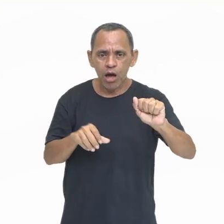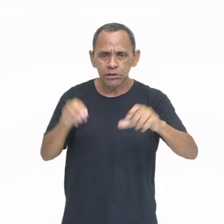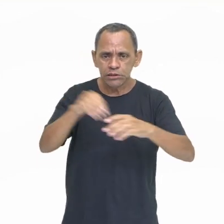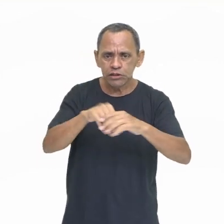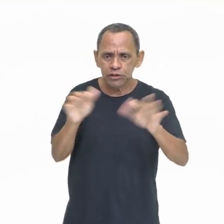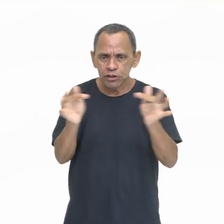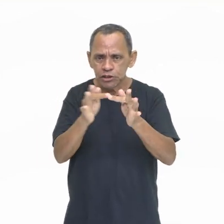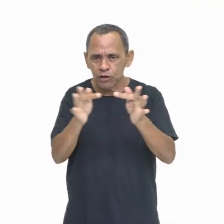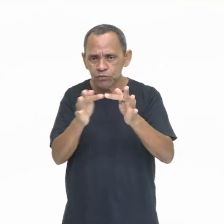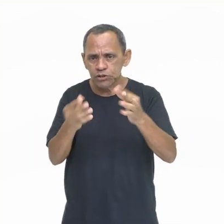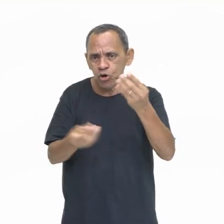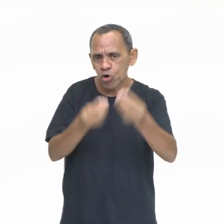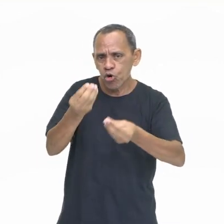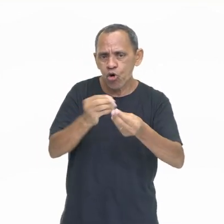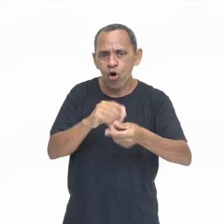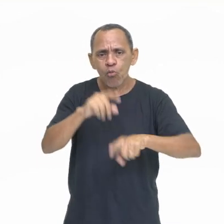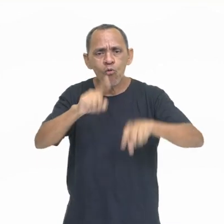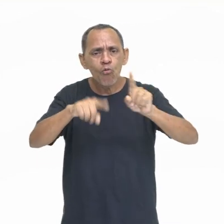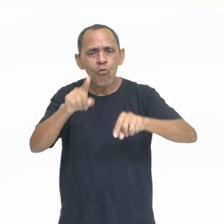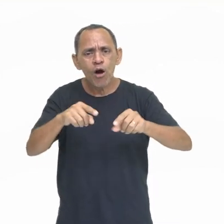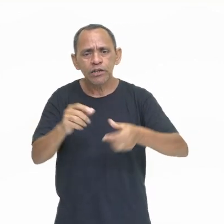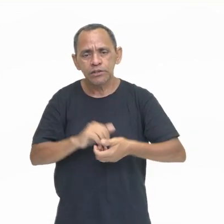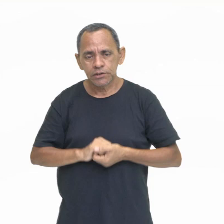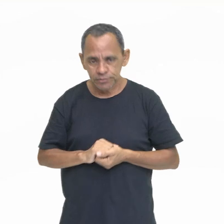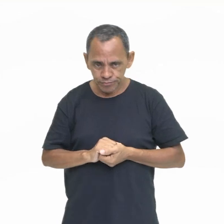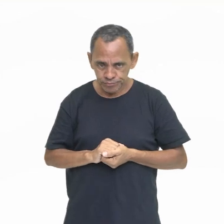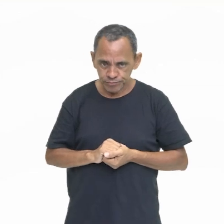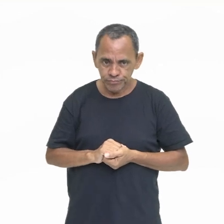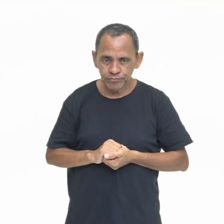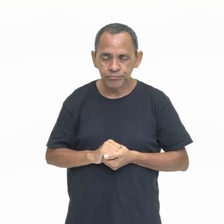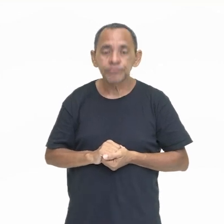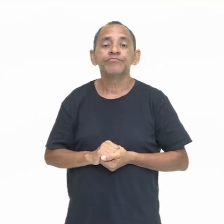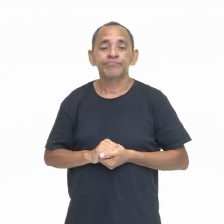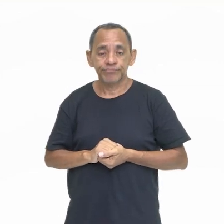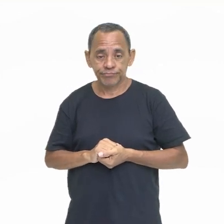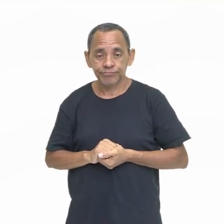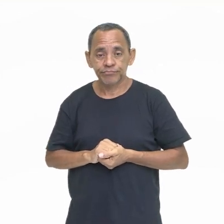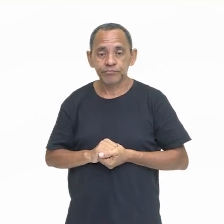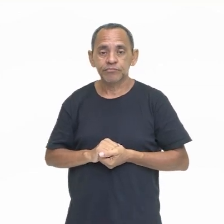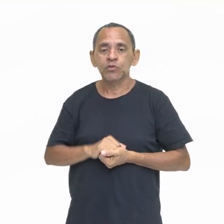o termo que acompanha a variável x ao quadrado for menor que zero,